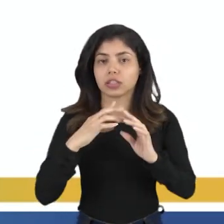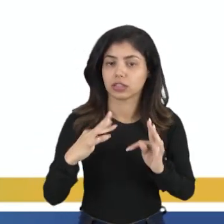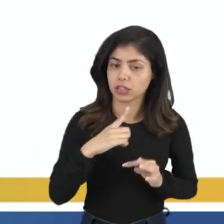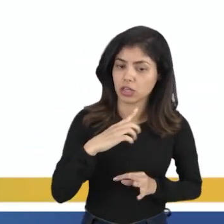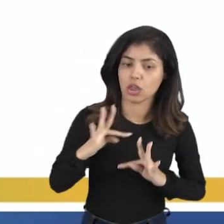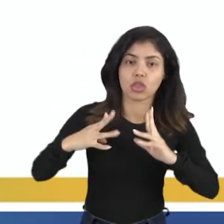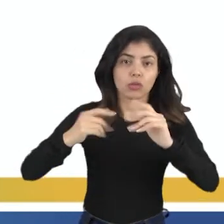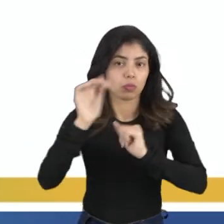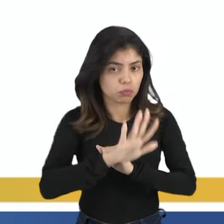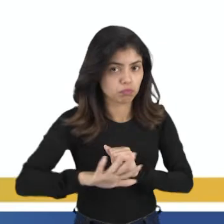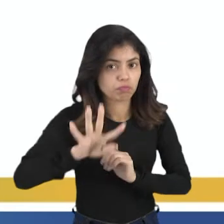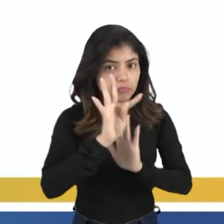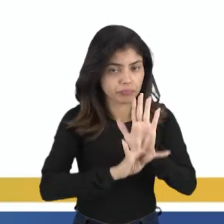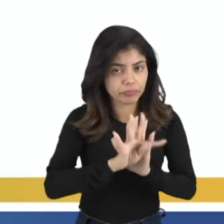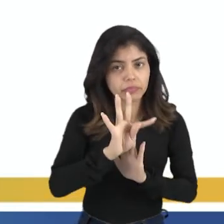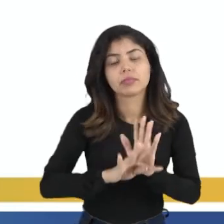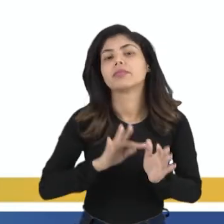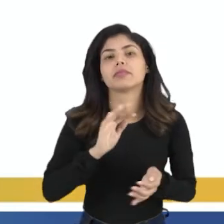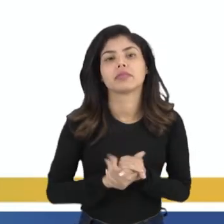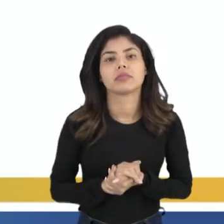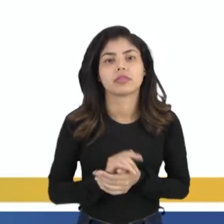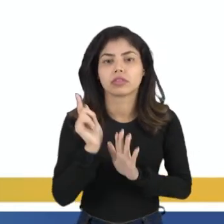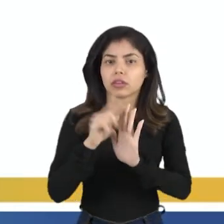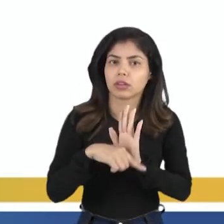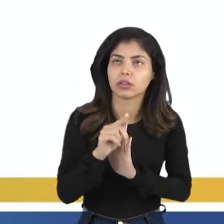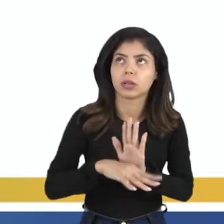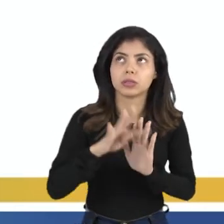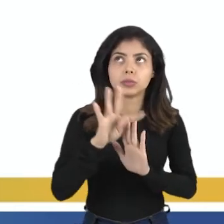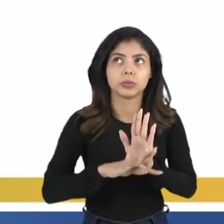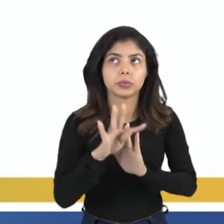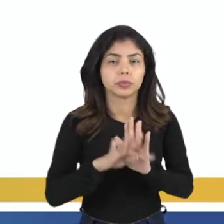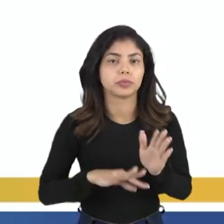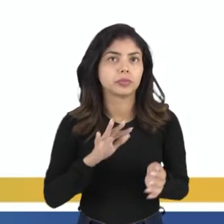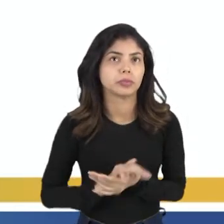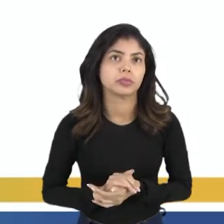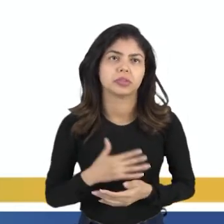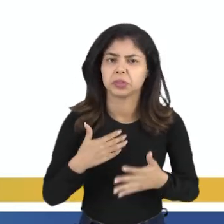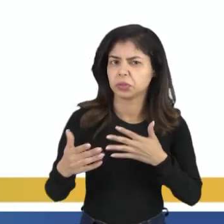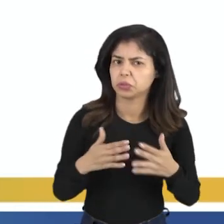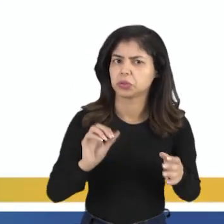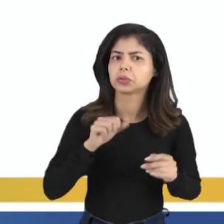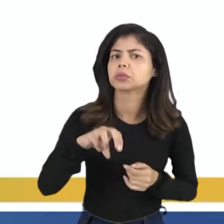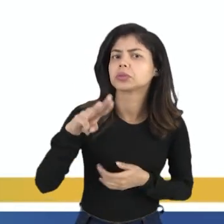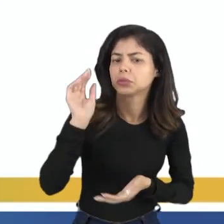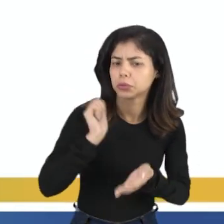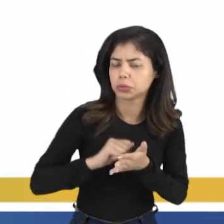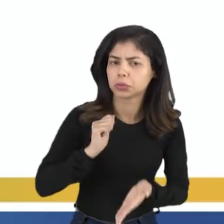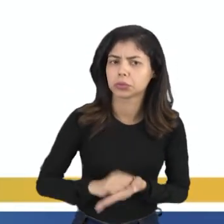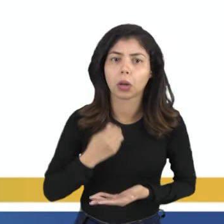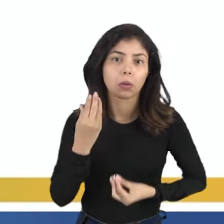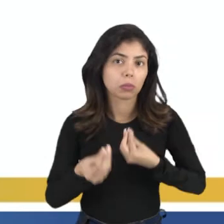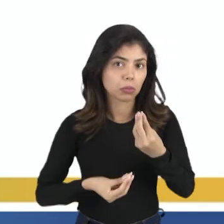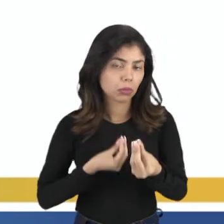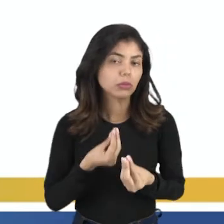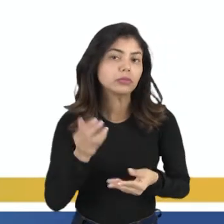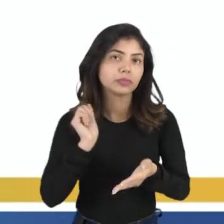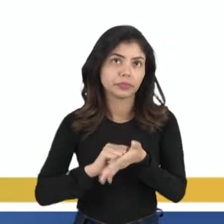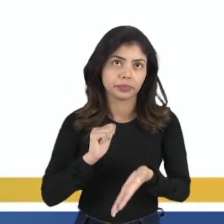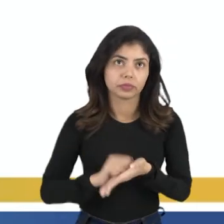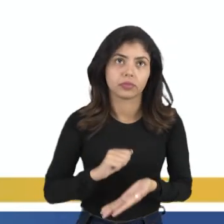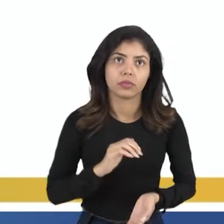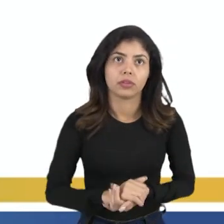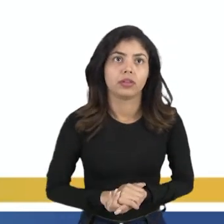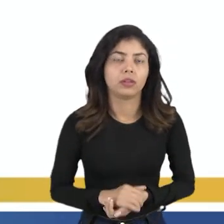cabe em qualquer texto, em qualquer gênero textual. Vai depender de quem escreve e como